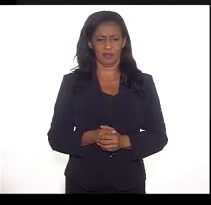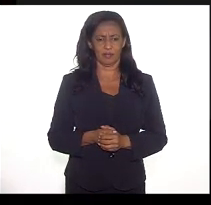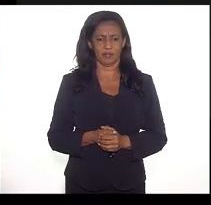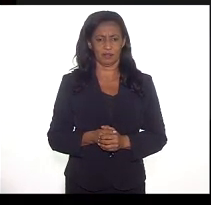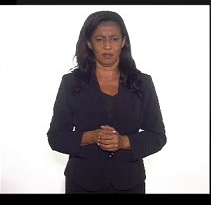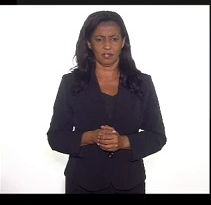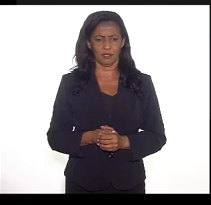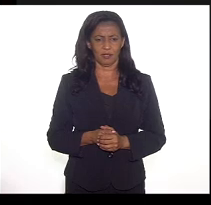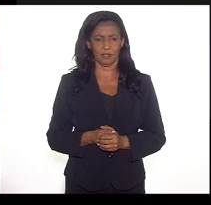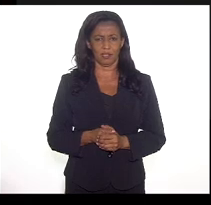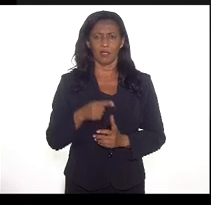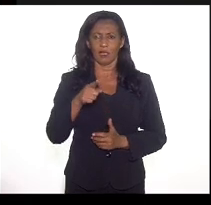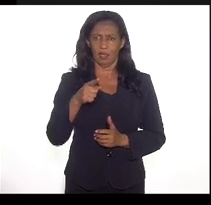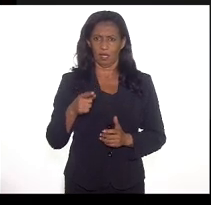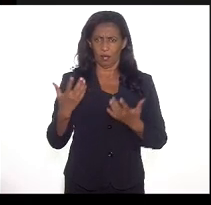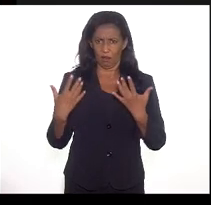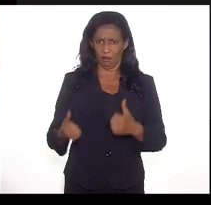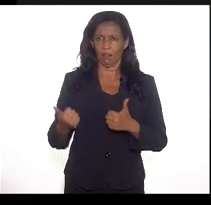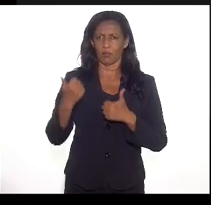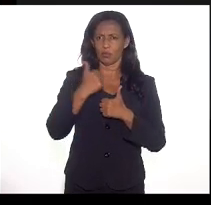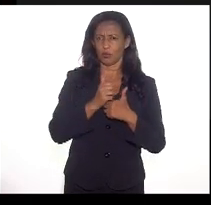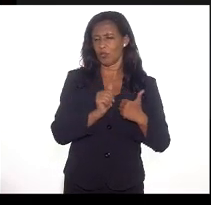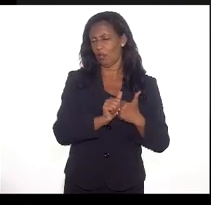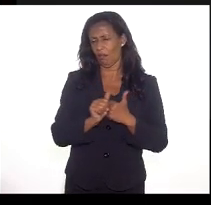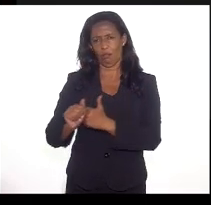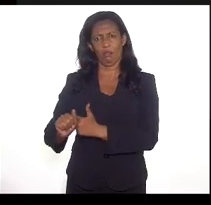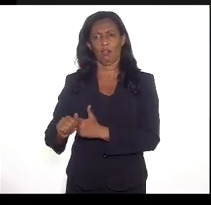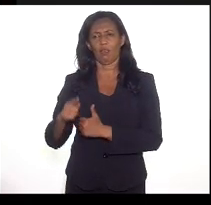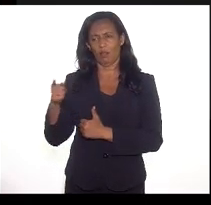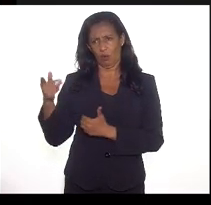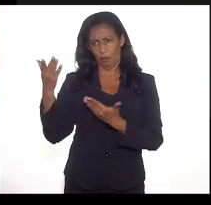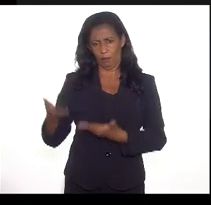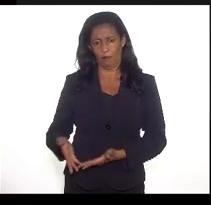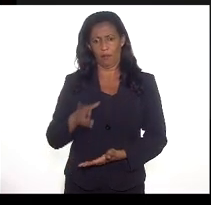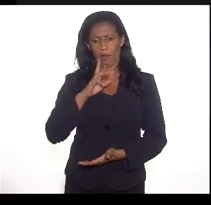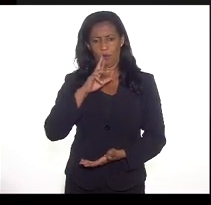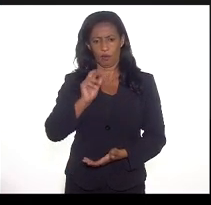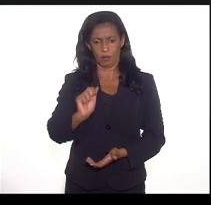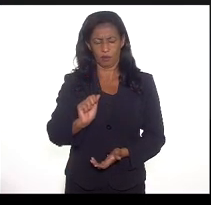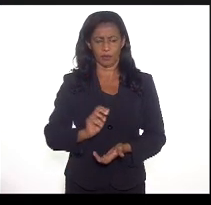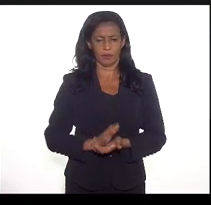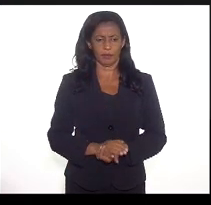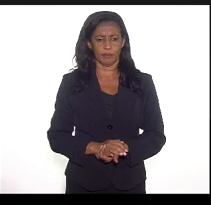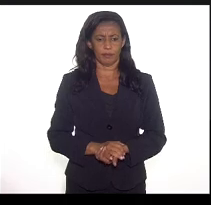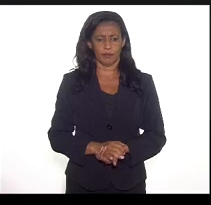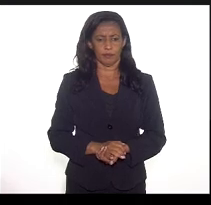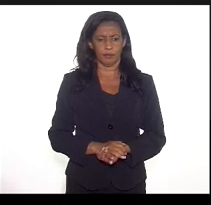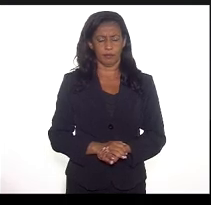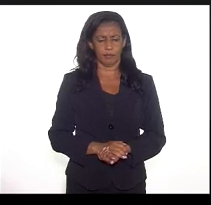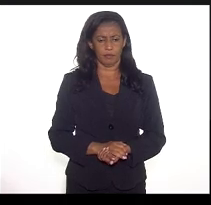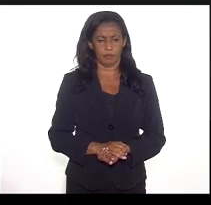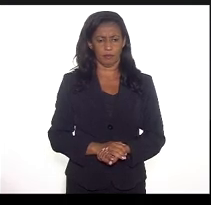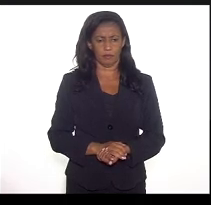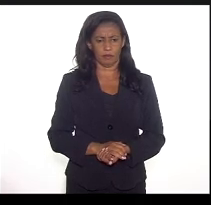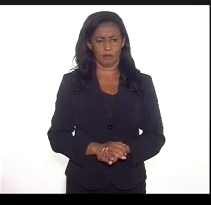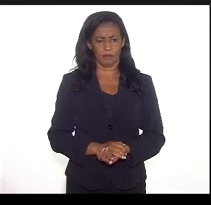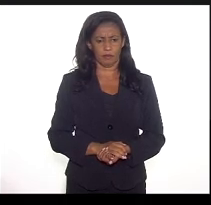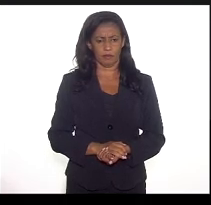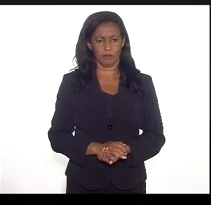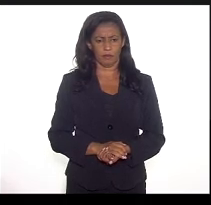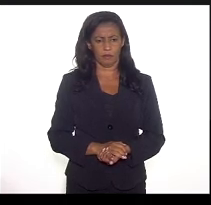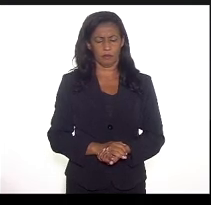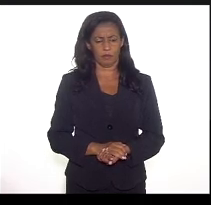da deputada Marta Rocha assumir a presidência e conduzir com a palavra com o deputado Rodrigo Amorim. Muito obrigado. Obrigado, presidente.